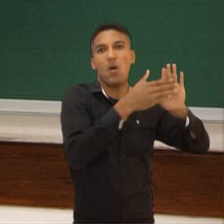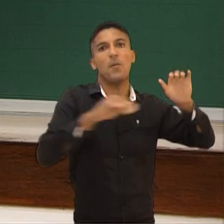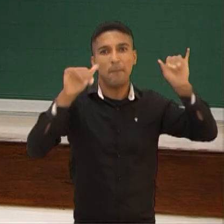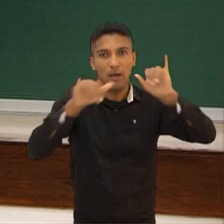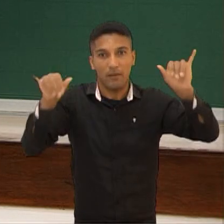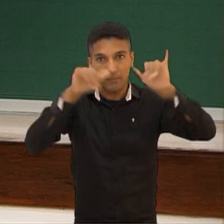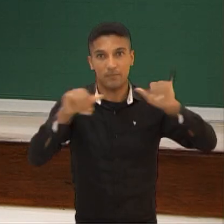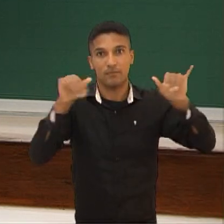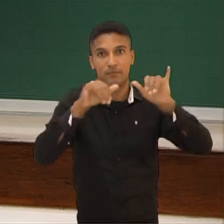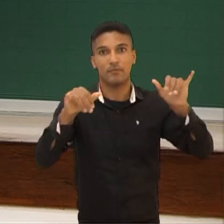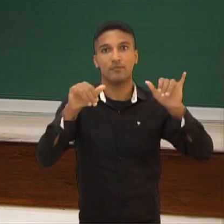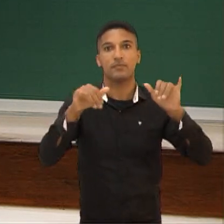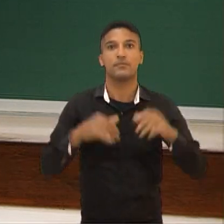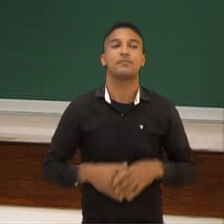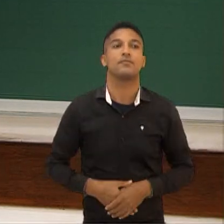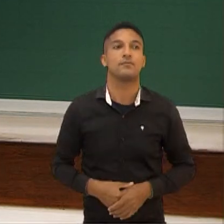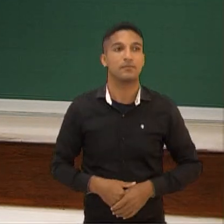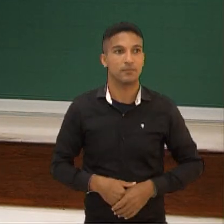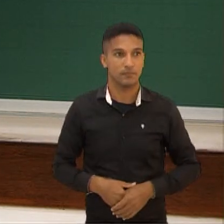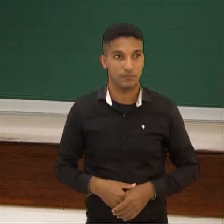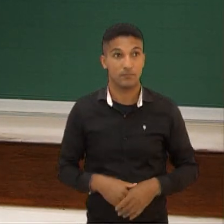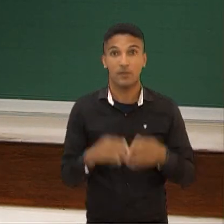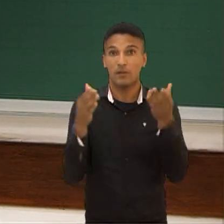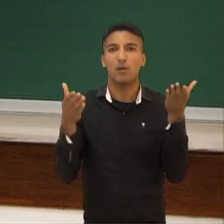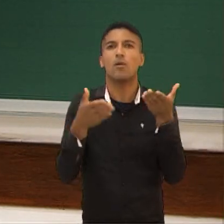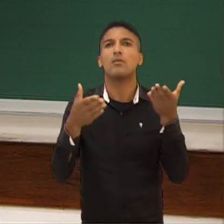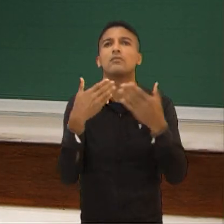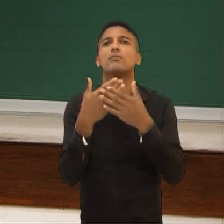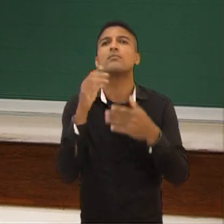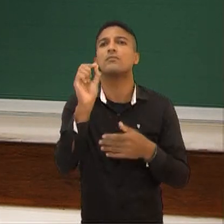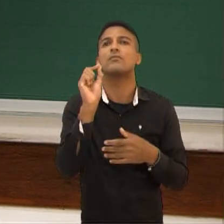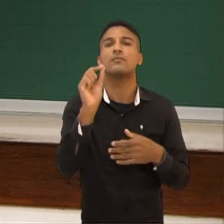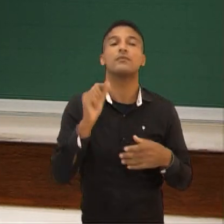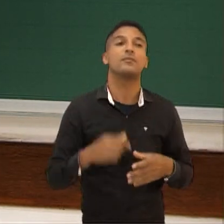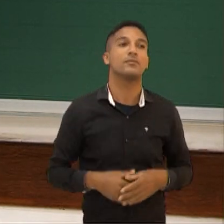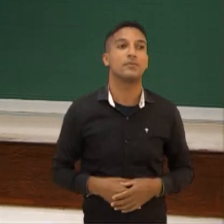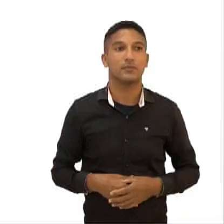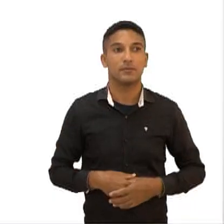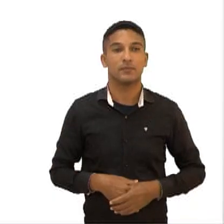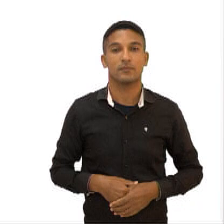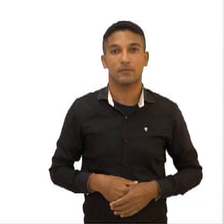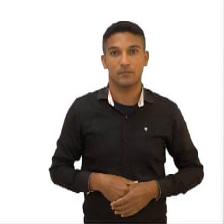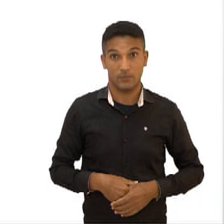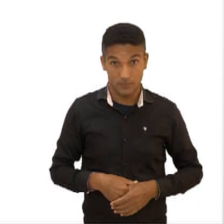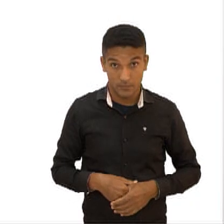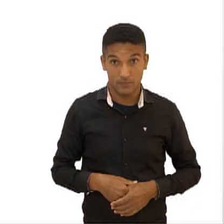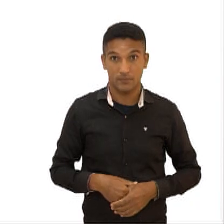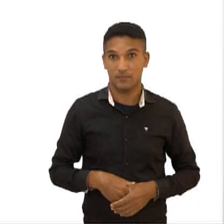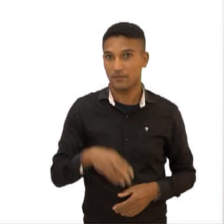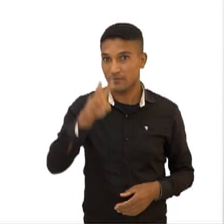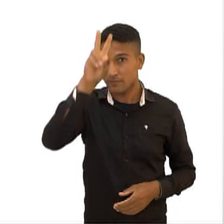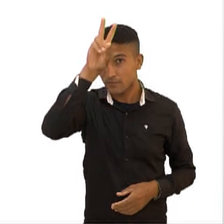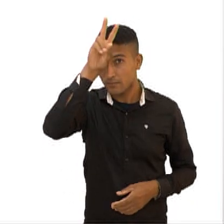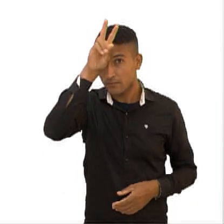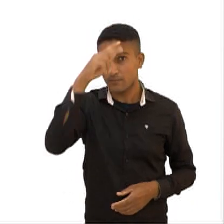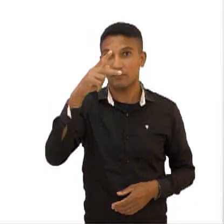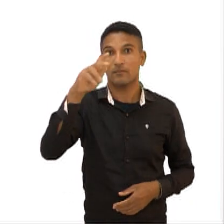de Enem, tudo isso. E hoje, profe, que vamos ver? Hoje nós vamos ver, seria Peru um